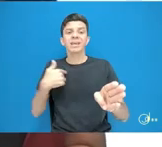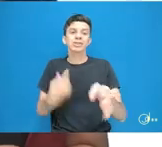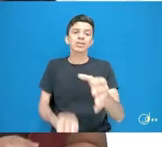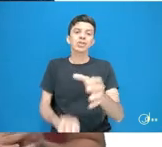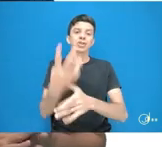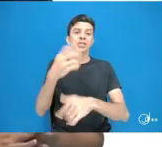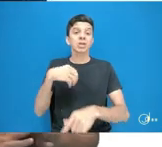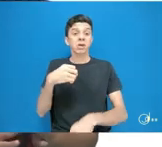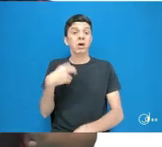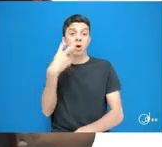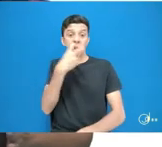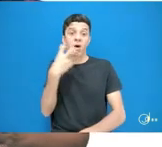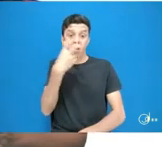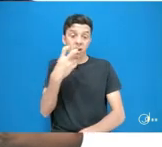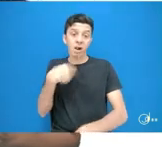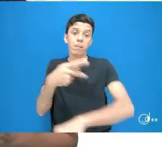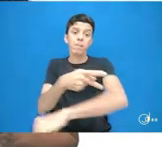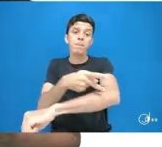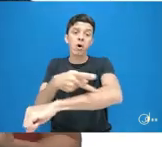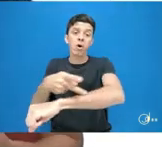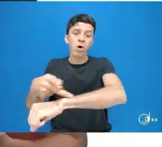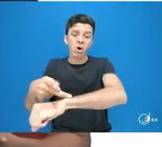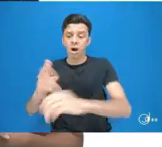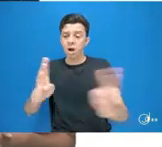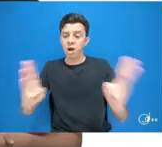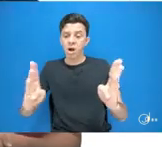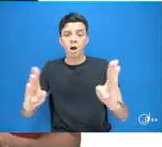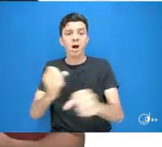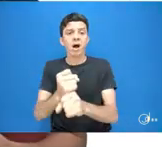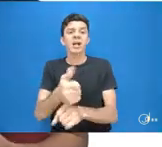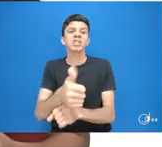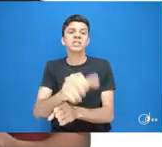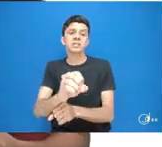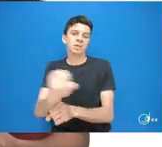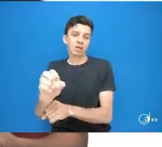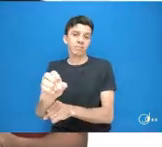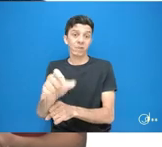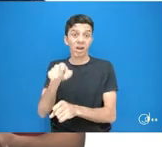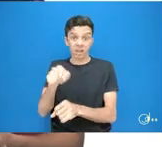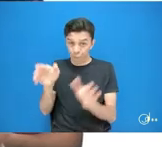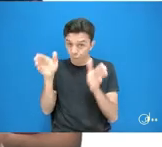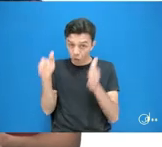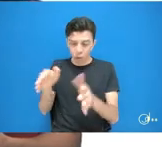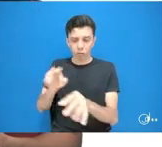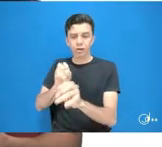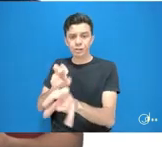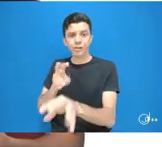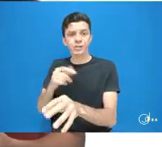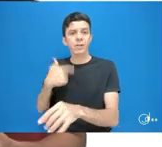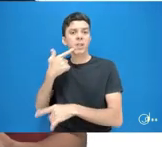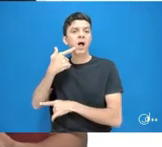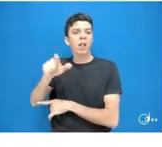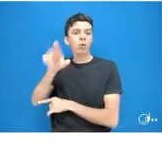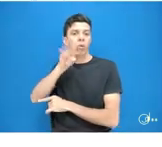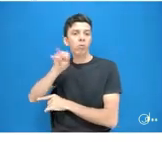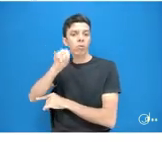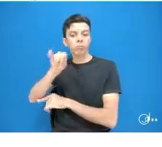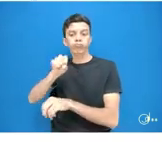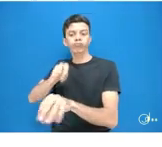puro, que se estendeu por 100 anos. Durante esse período, o foco da educação de surdos era o ensino da língua oral.